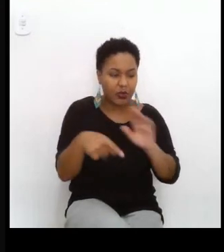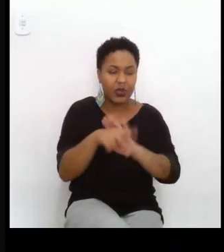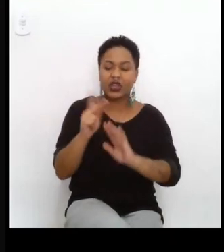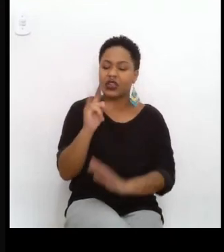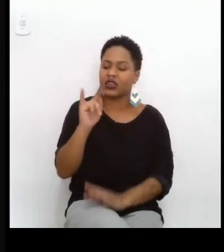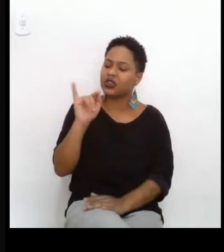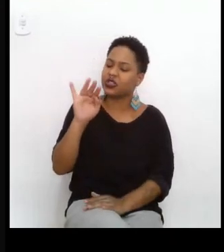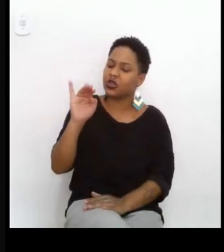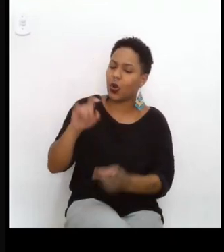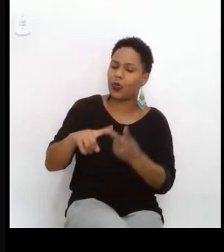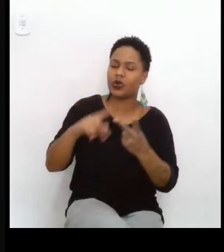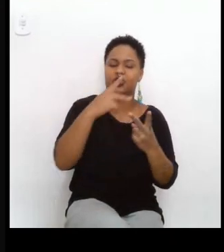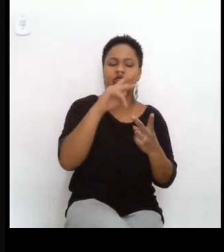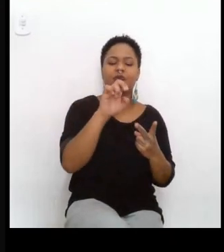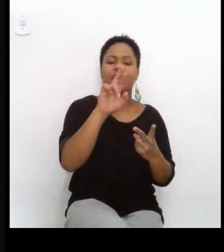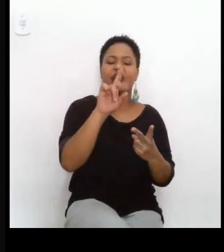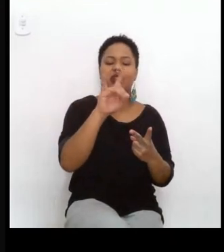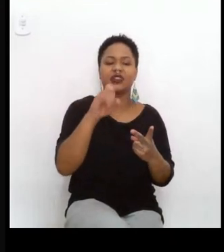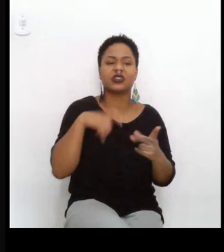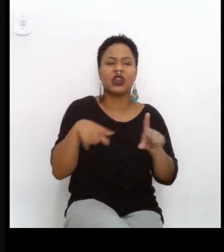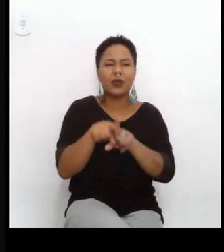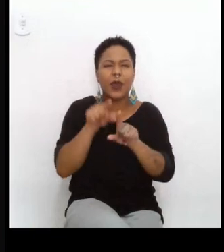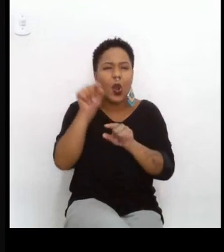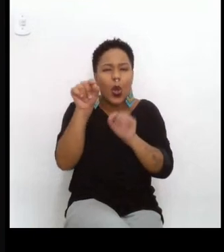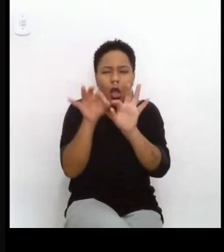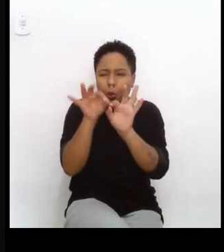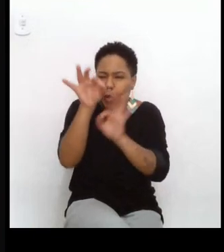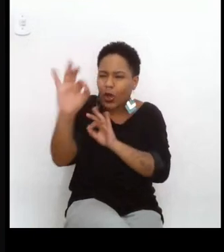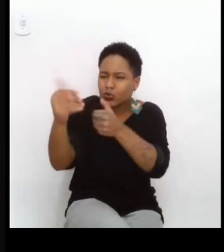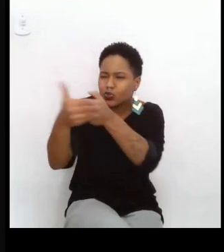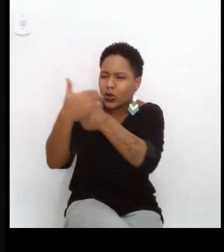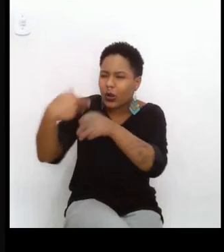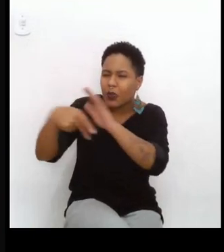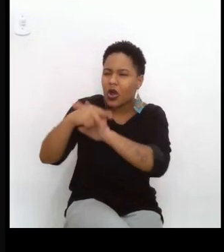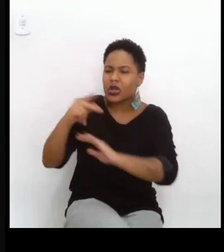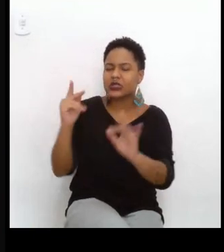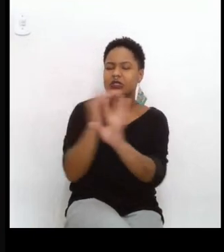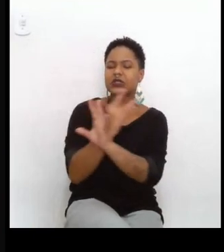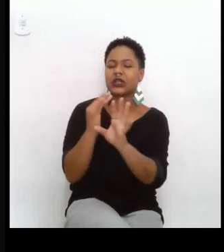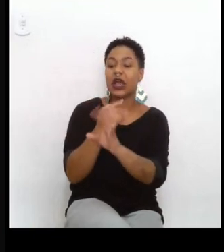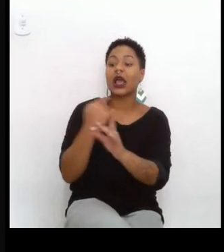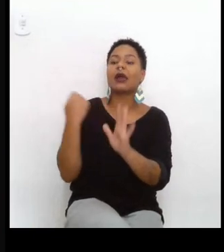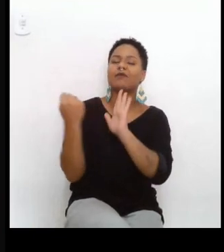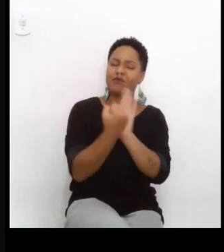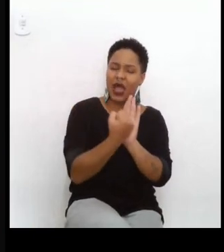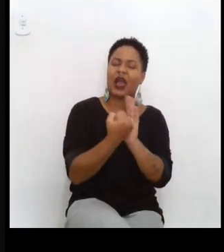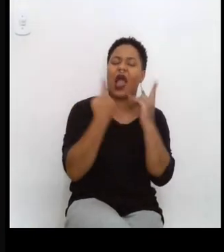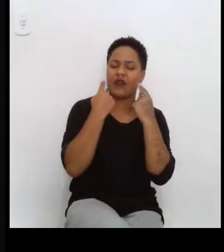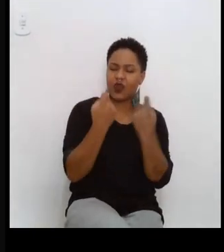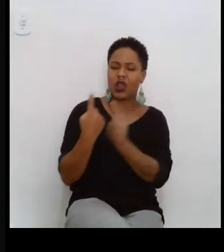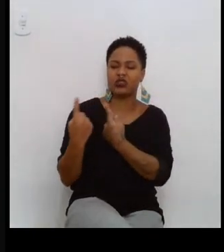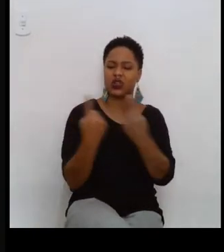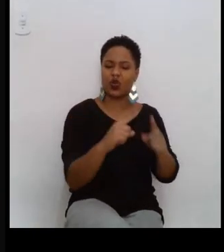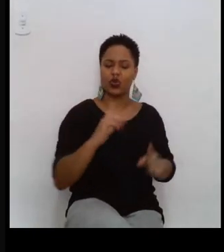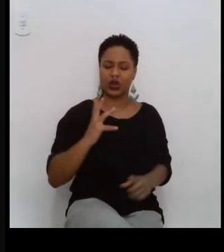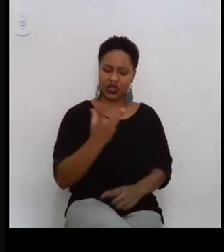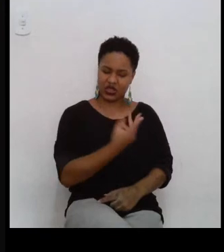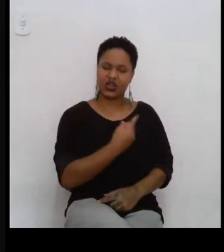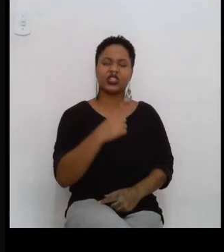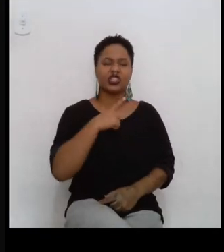Perdidas em cada cantinho e íntimo dessa cidade as marcas dessa violência anti trança reverberam de um lado a outro